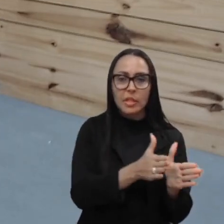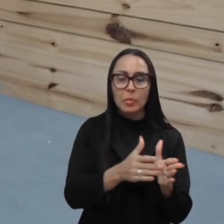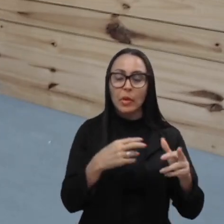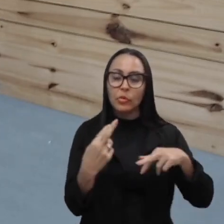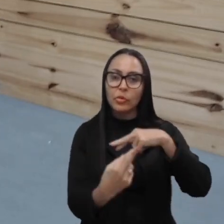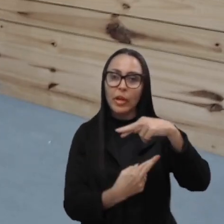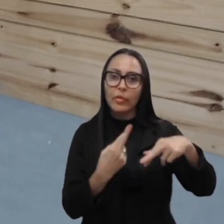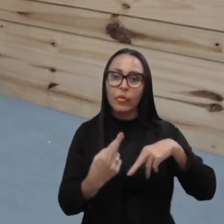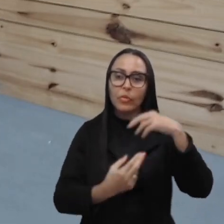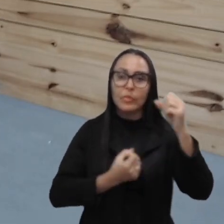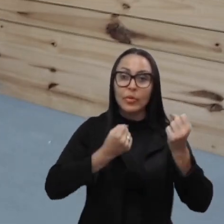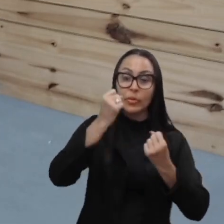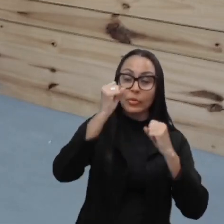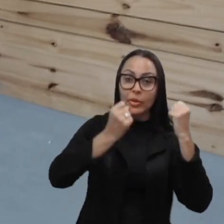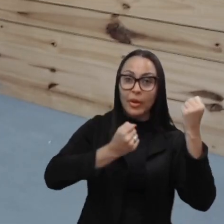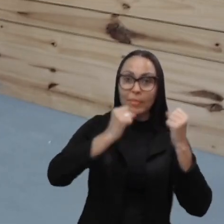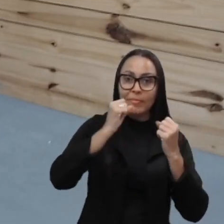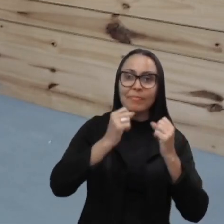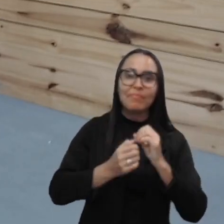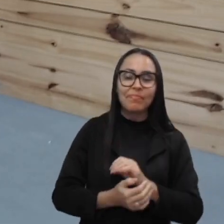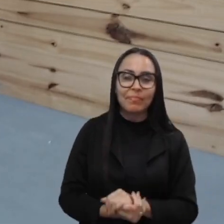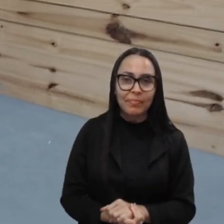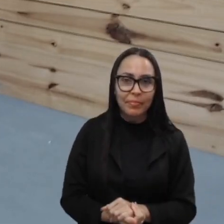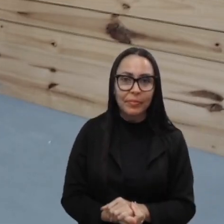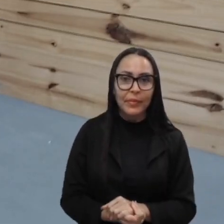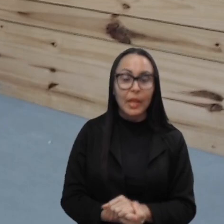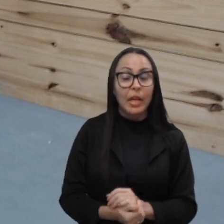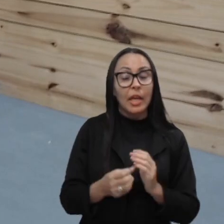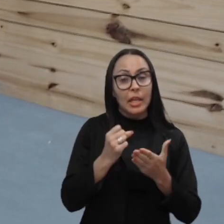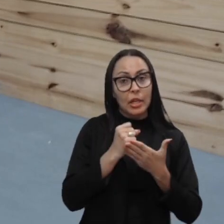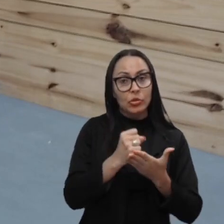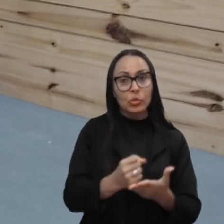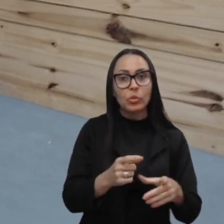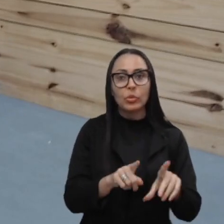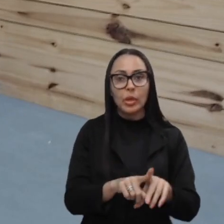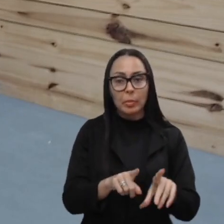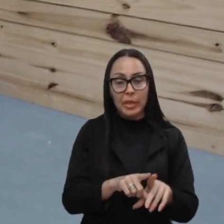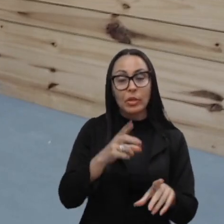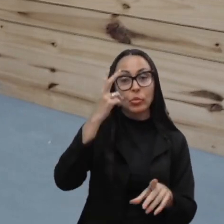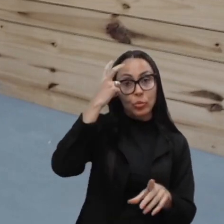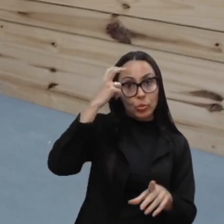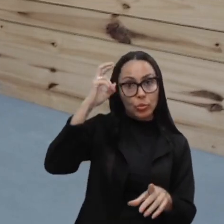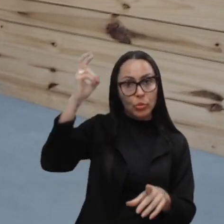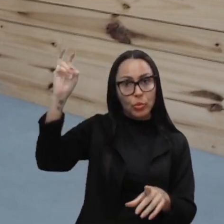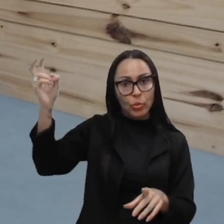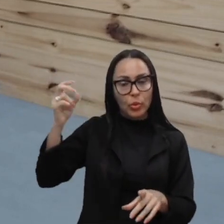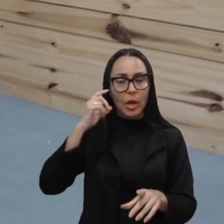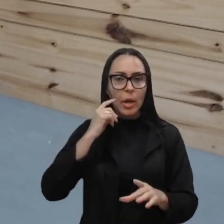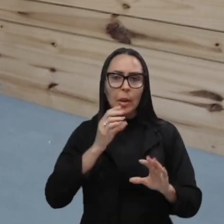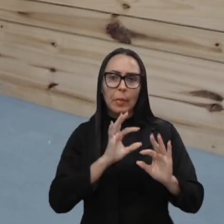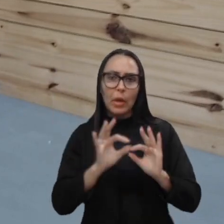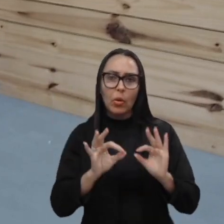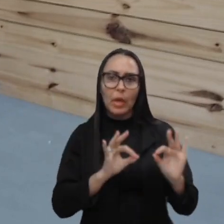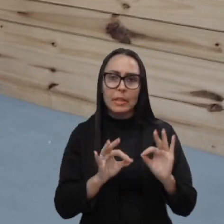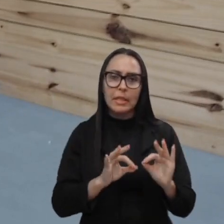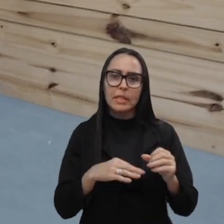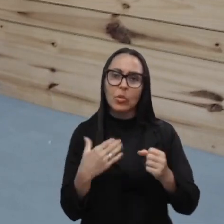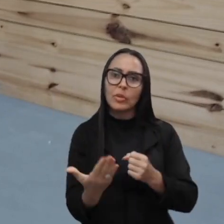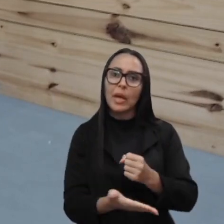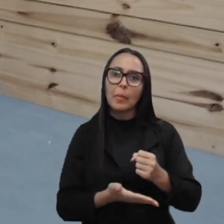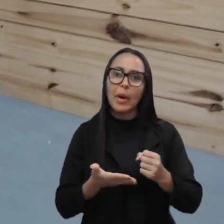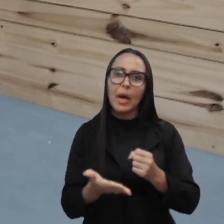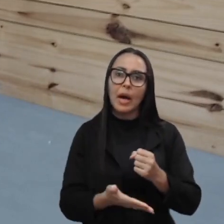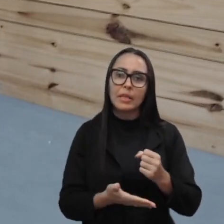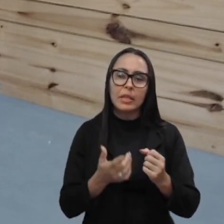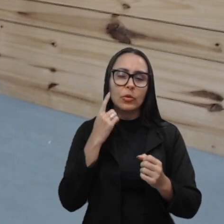Revolução Industrial. Ele contribuiu bastante também para a cultura, para a formação também das bases de